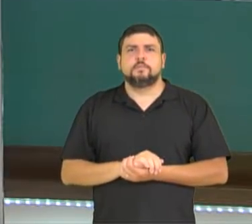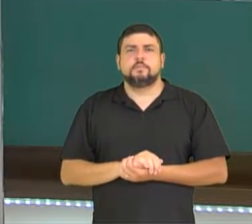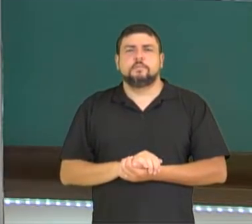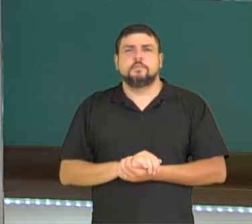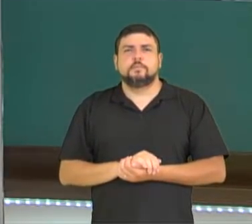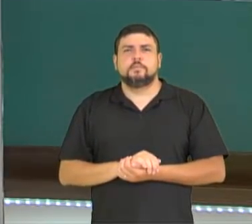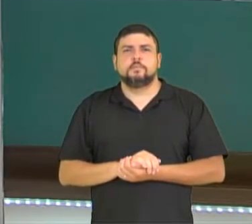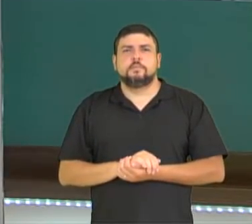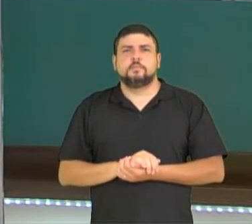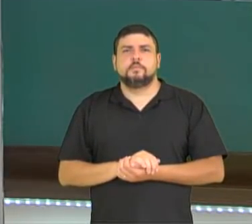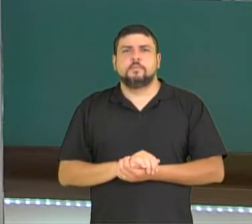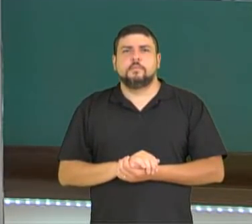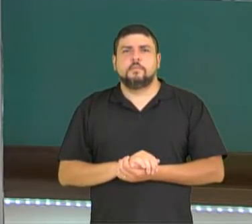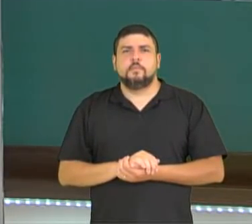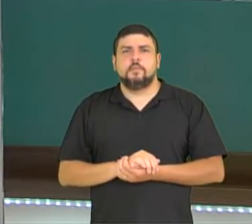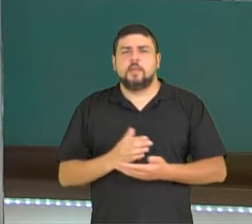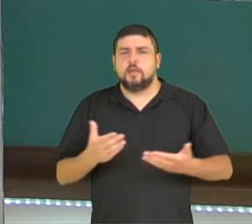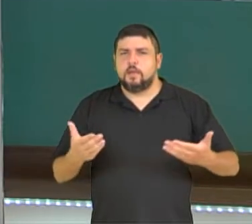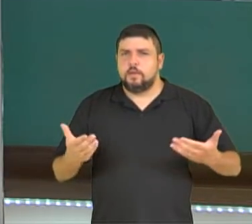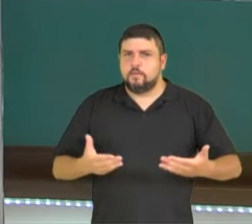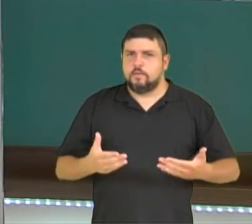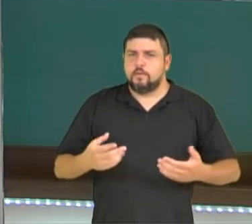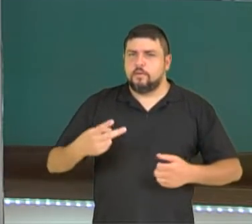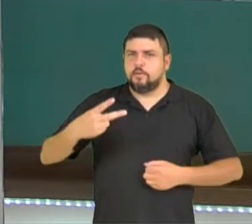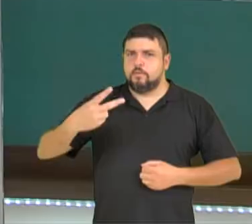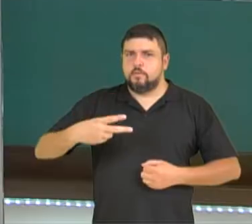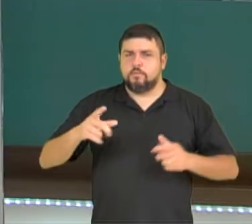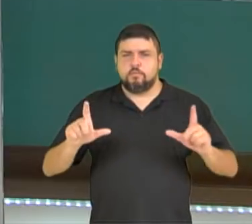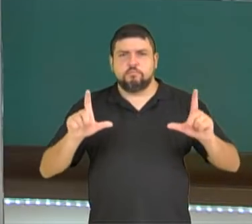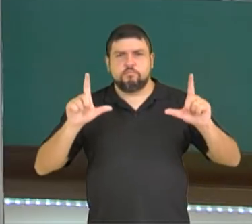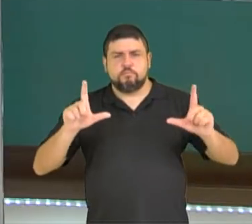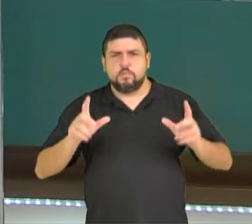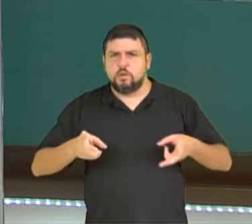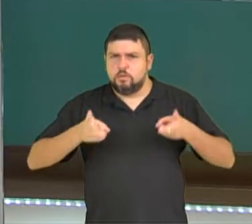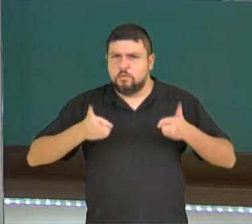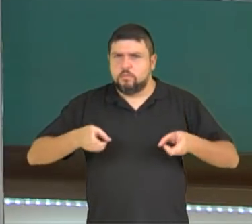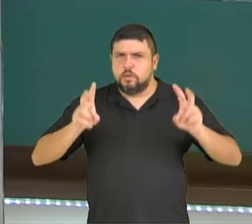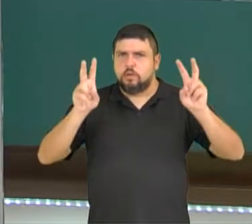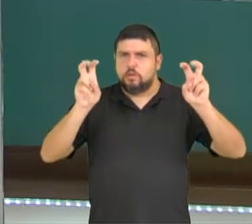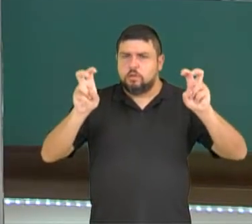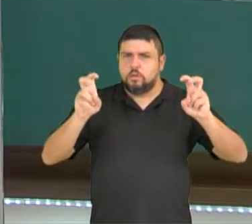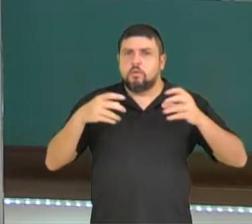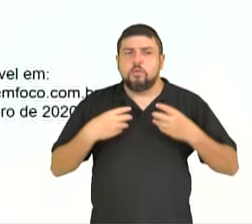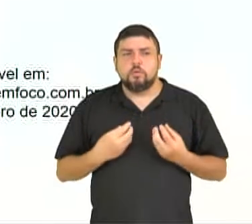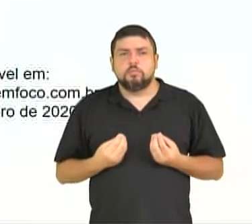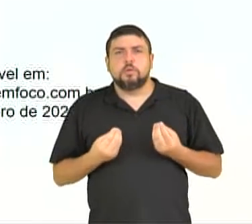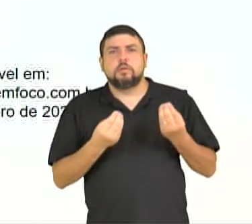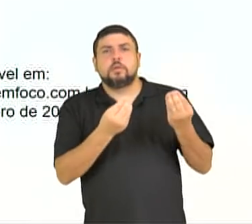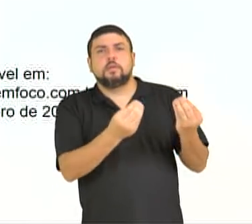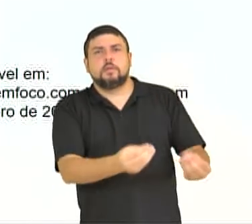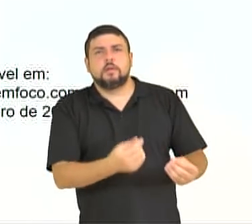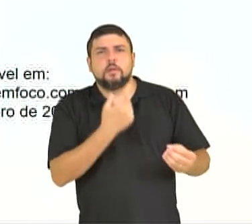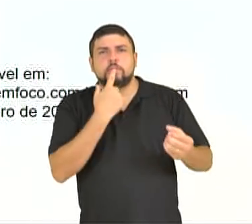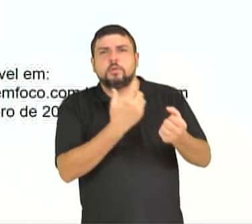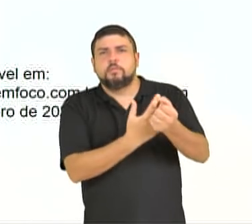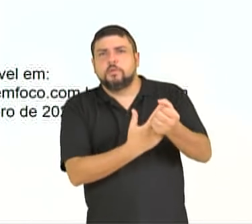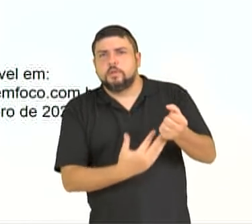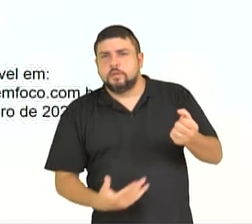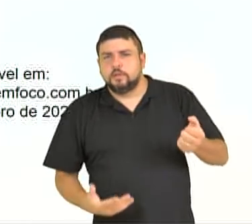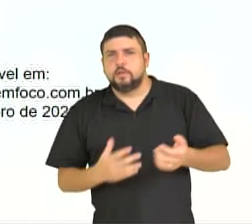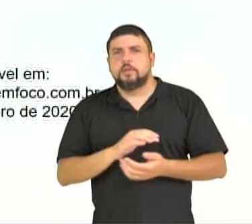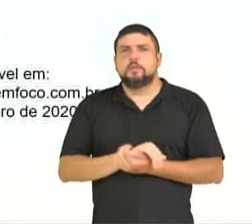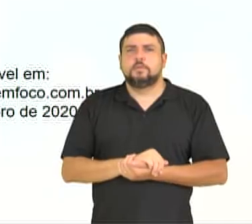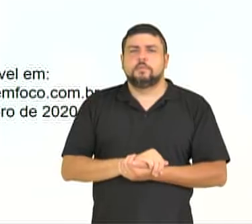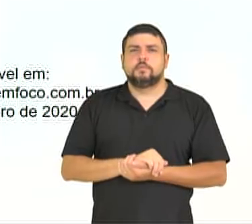Agora vamos analisar um outro cartaz com a mesma temática de doação de sangue. Faça a leitura comigo e já